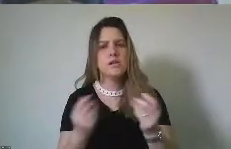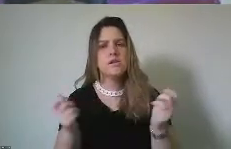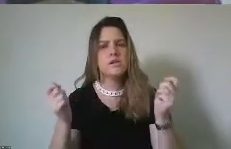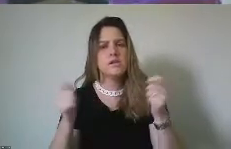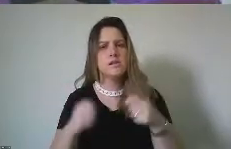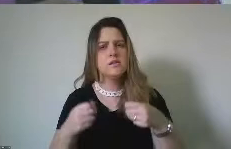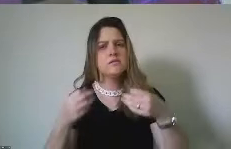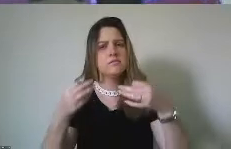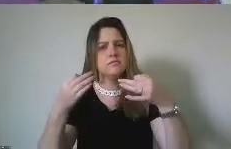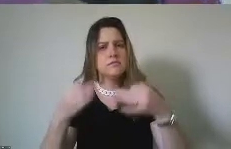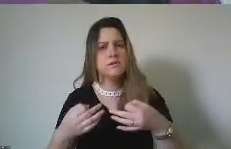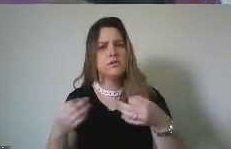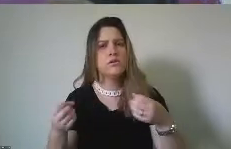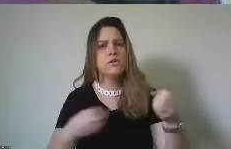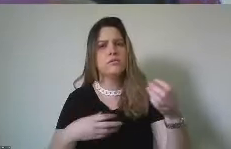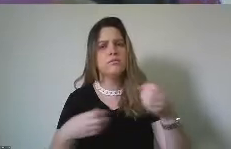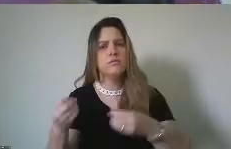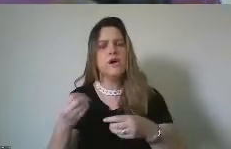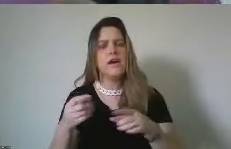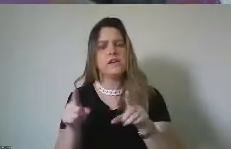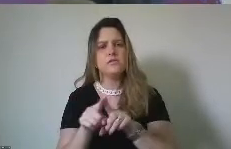da companhia de 18.5